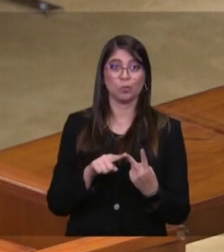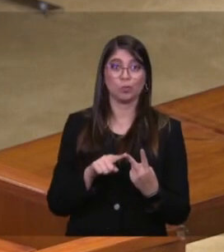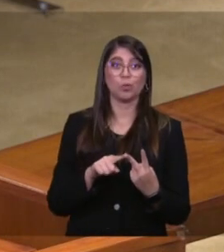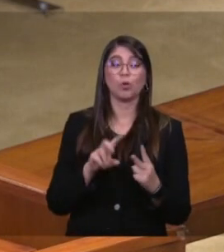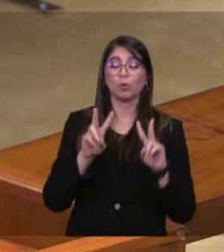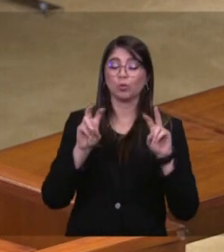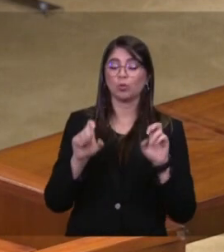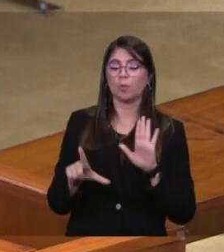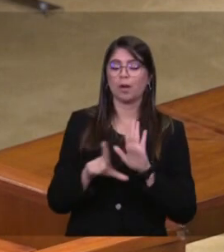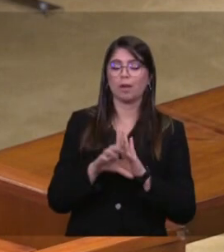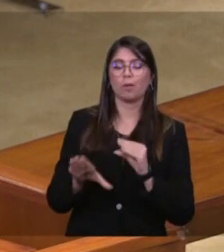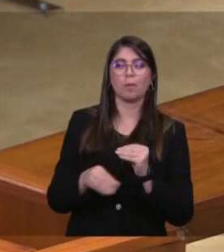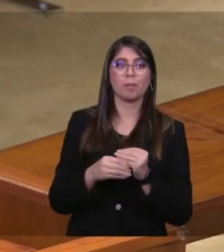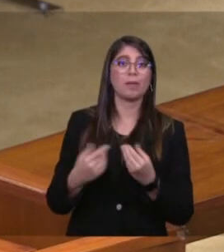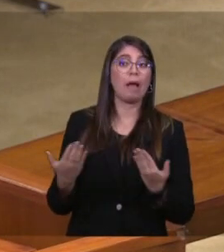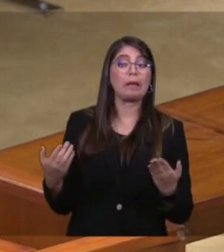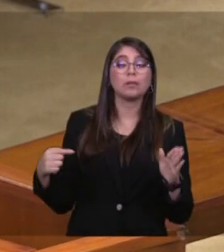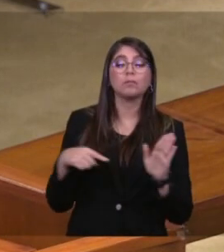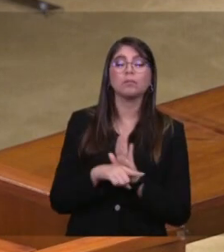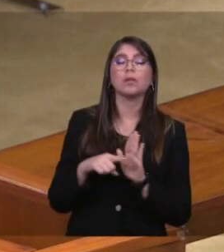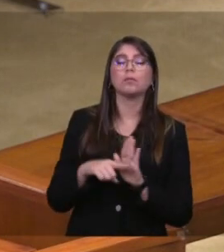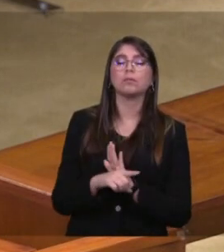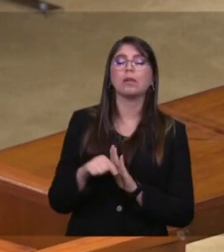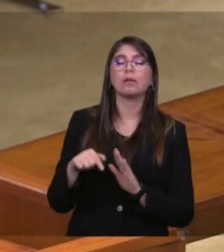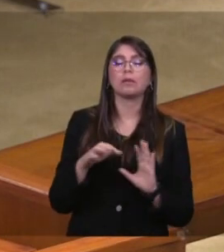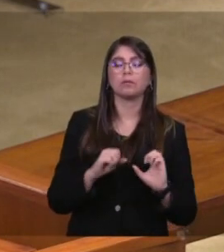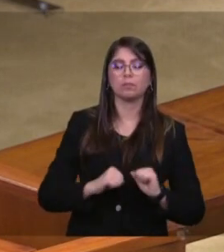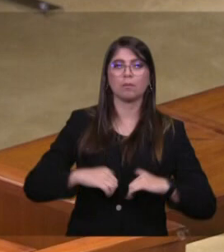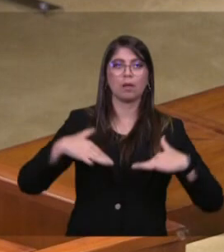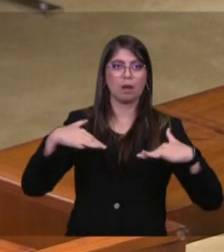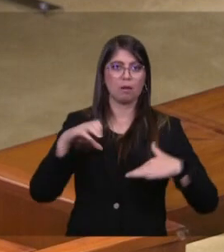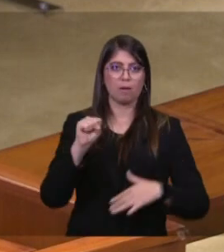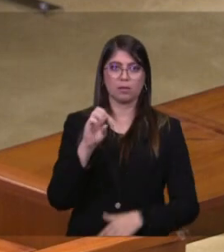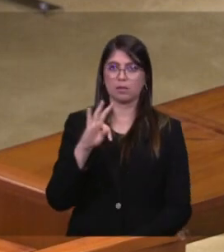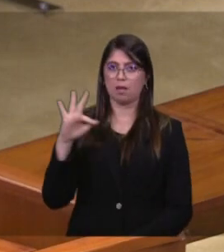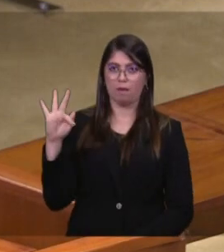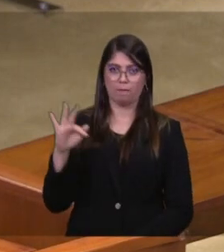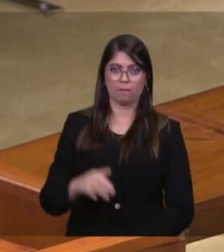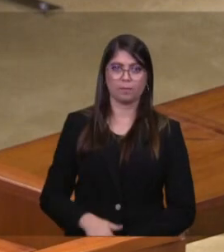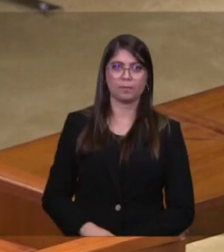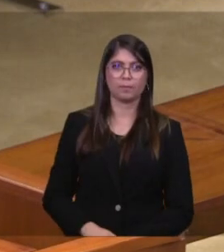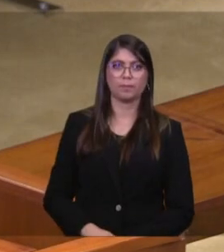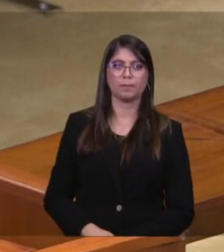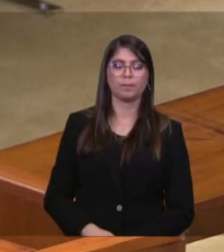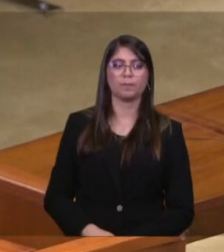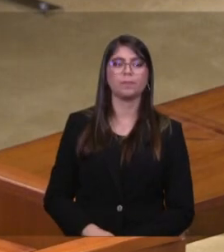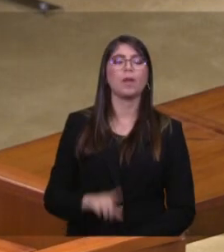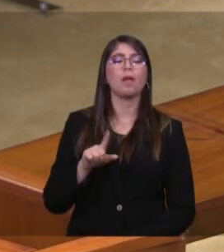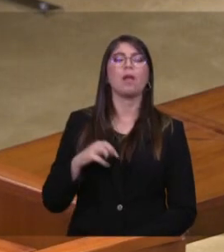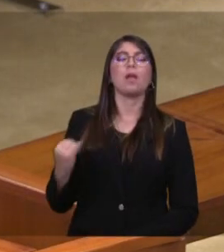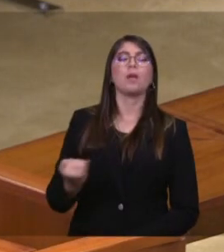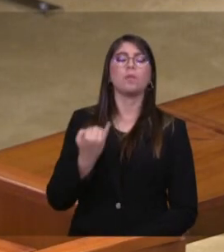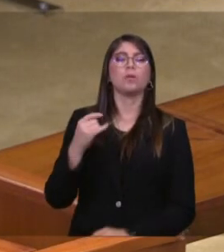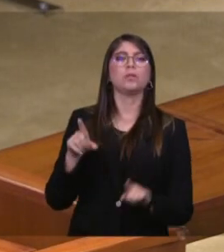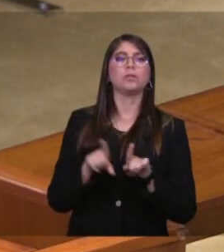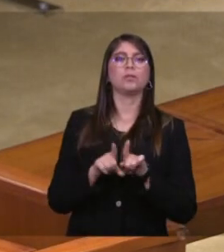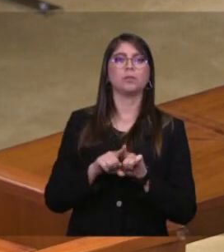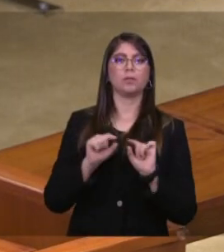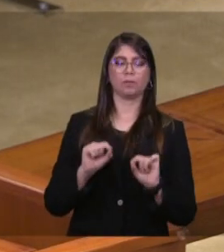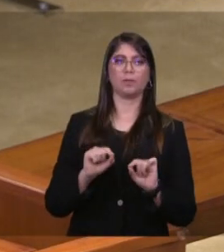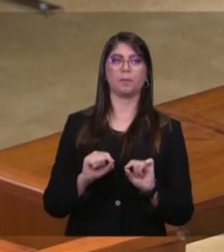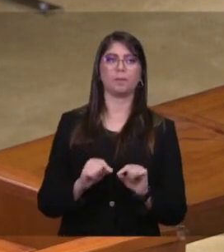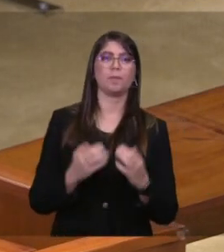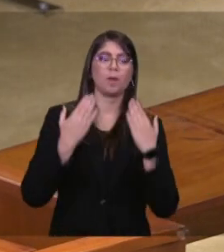à lei complementar que está sendo questionada no contexto desse plenário do Supremo Tribunal Federal. É muito importante também, excelências, fazer